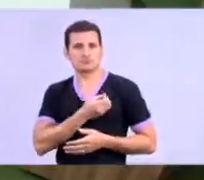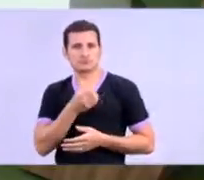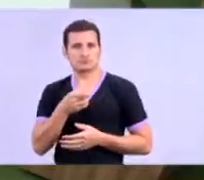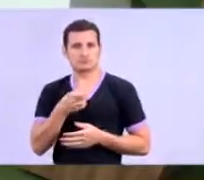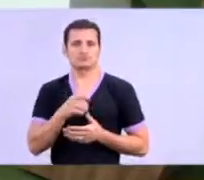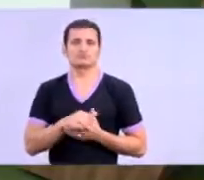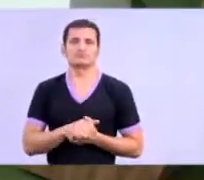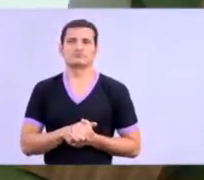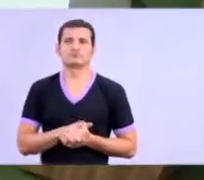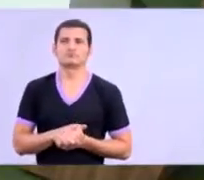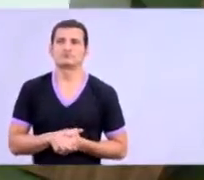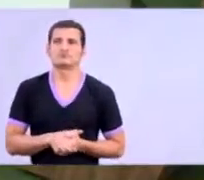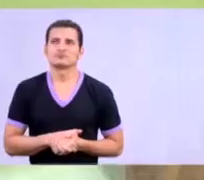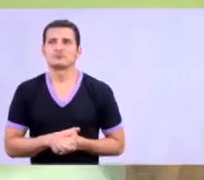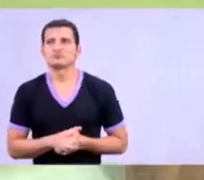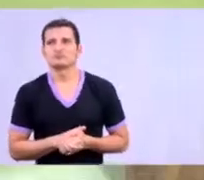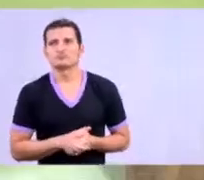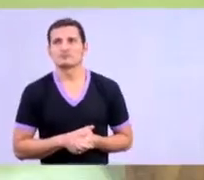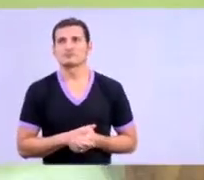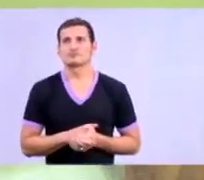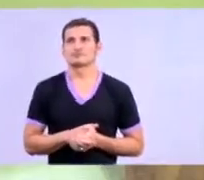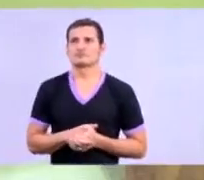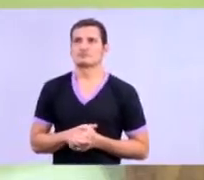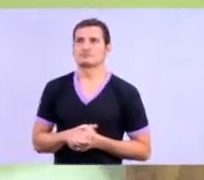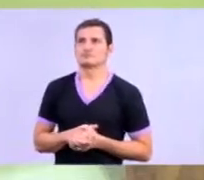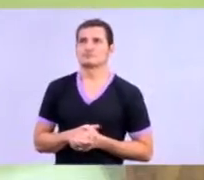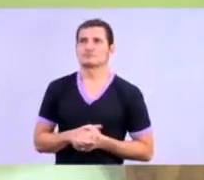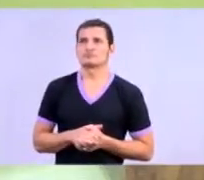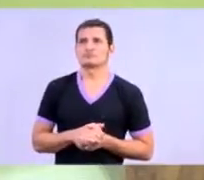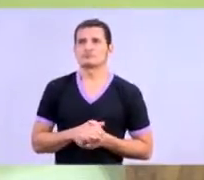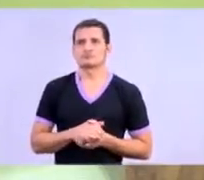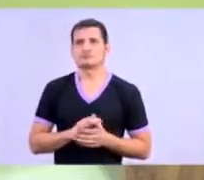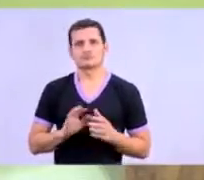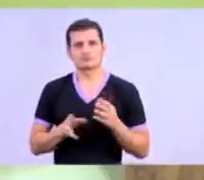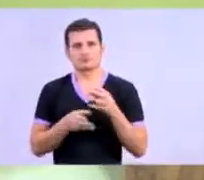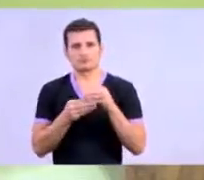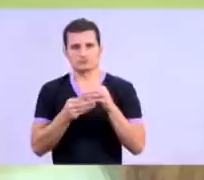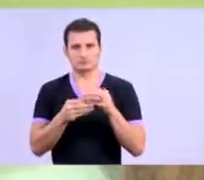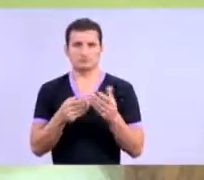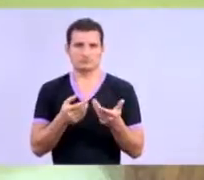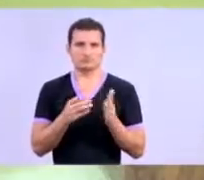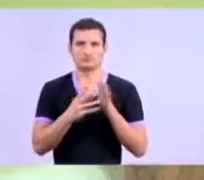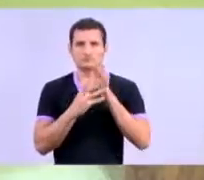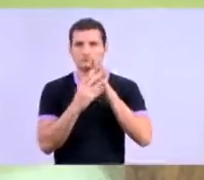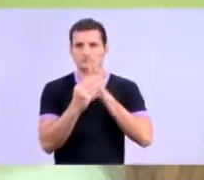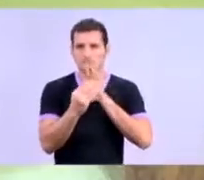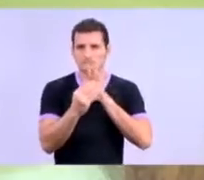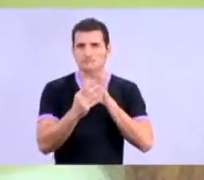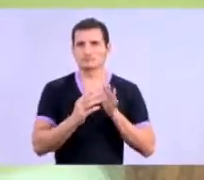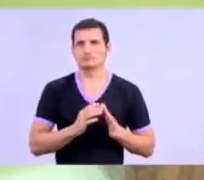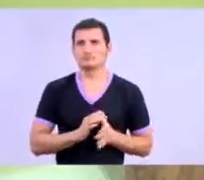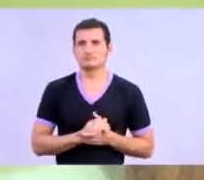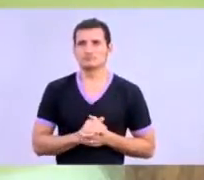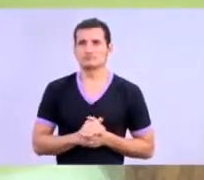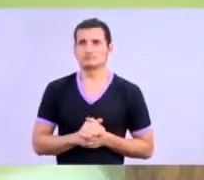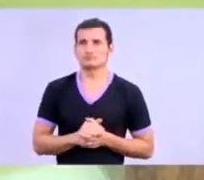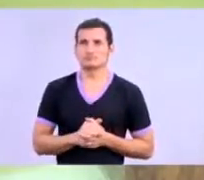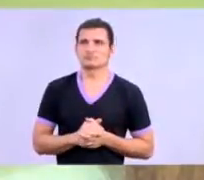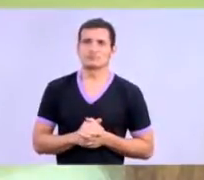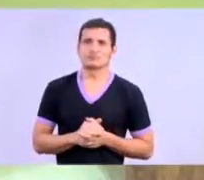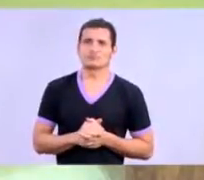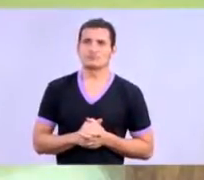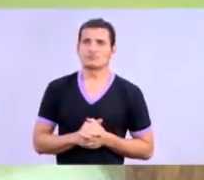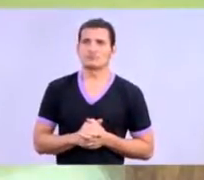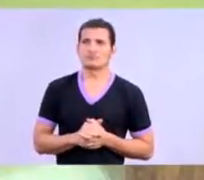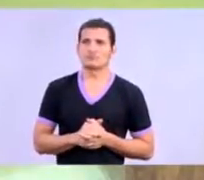precisam. E uma coisa interessante, professor, para complementar a questão dos modelos, né, de referência, é o que nós falamos aqui